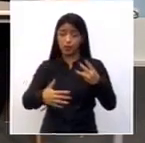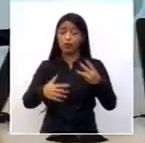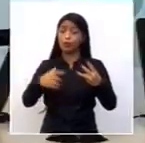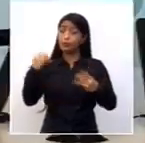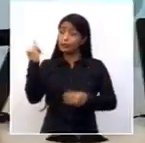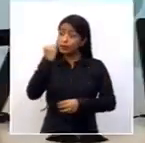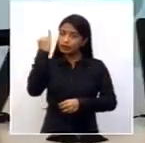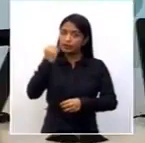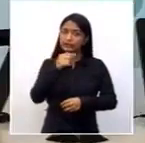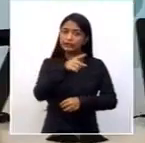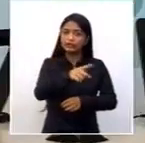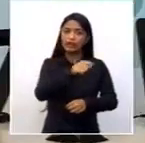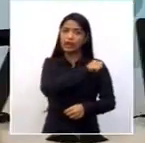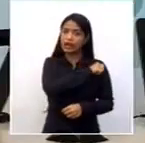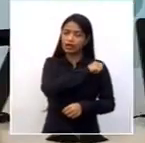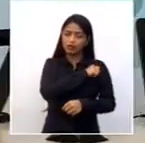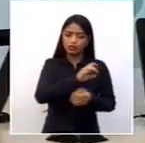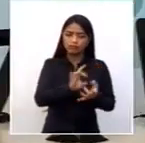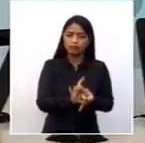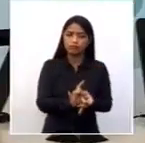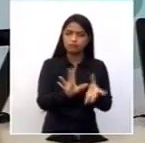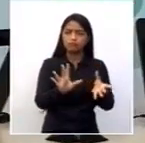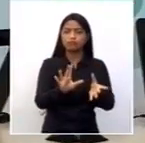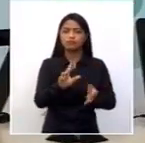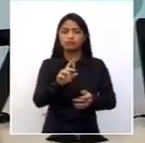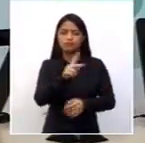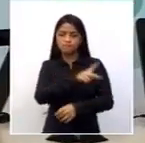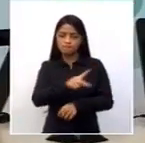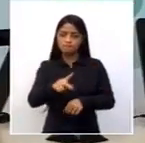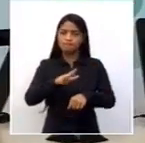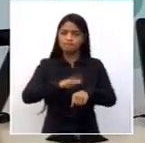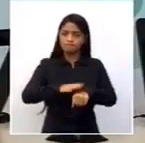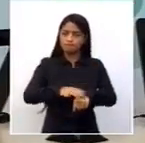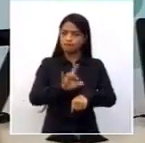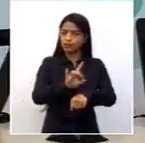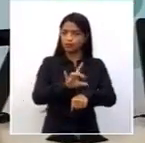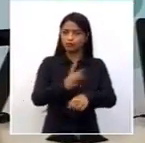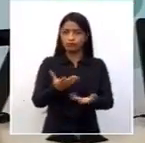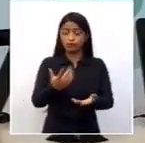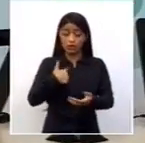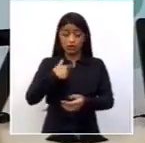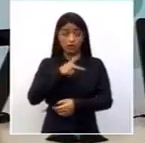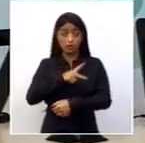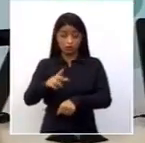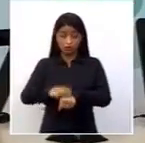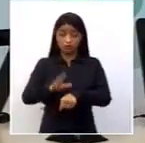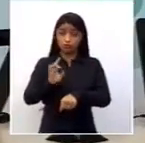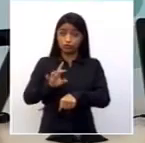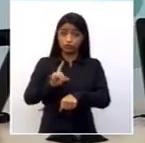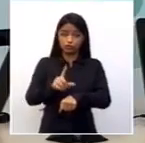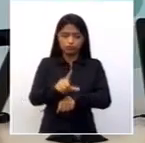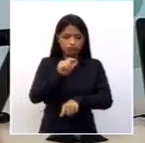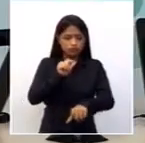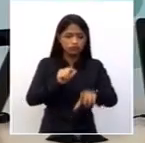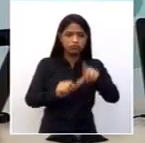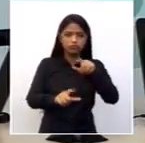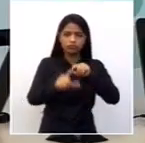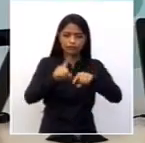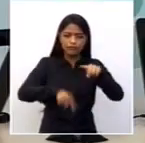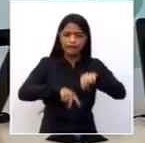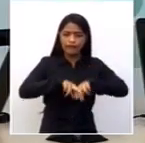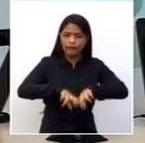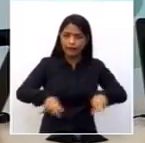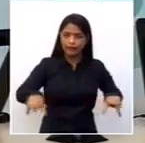instrumentos. Acredito que ela esteja falando da autonomia do professor ao selecionar esses instrumentos, essas ferramentas, e é isso